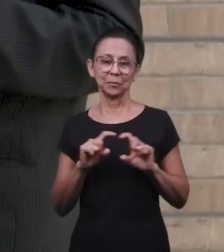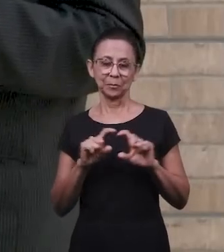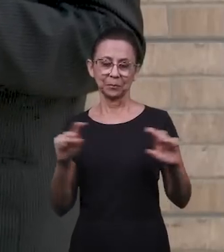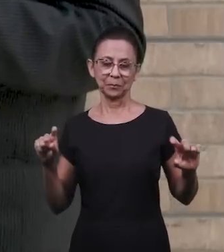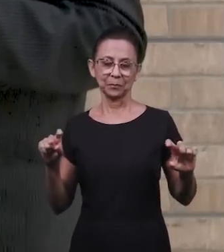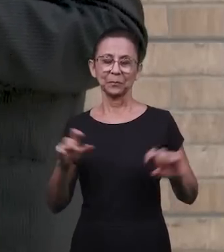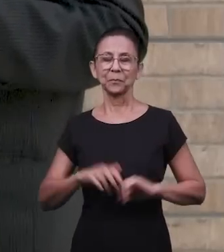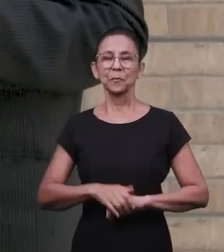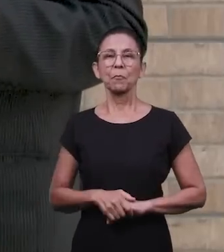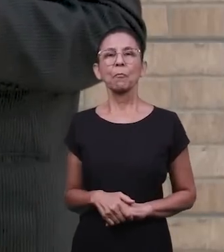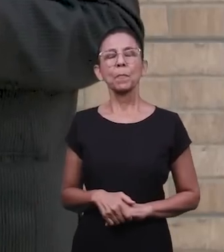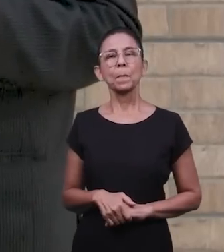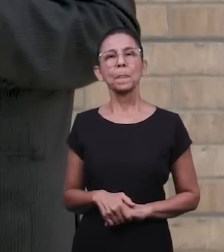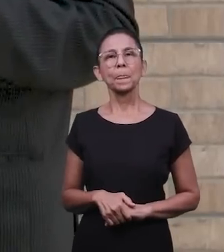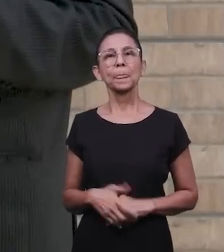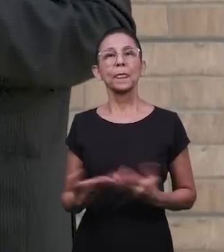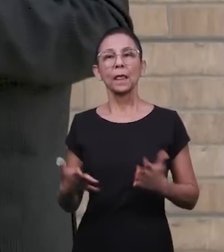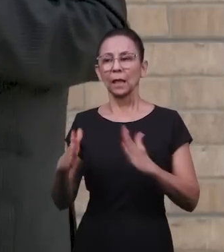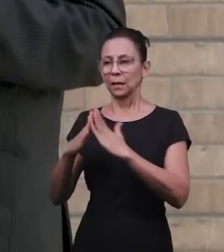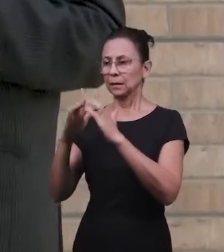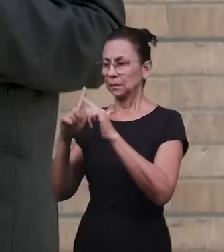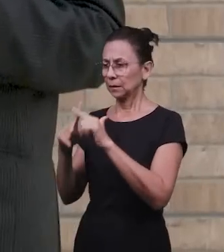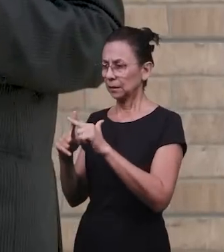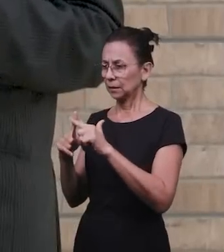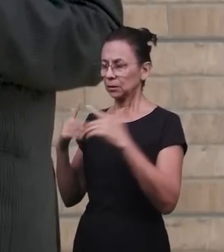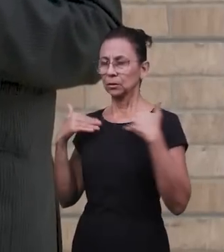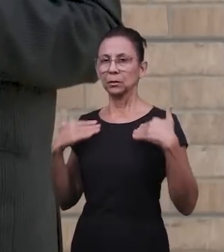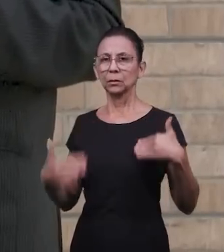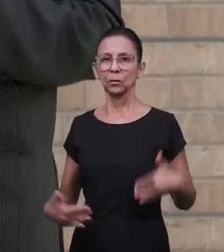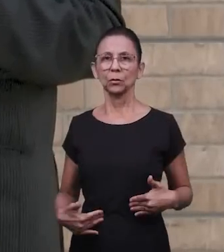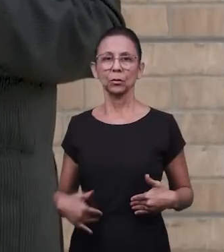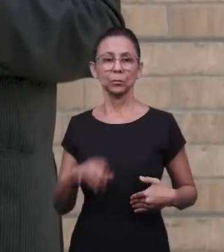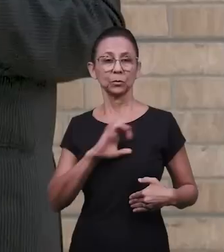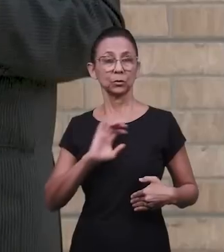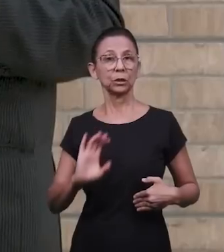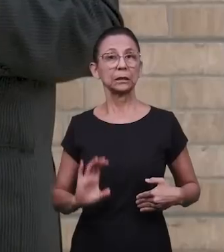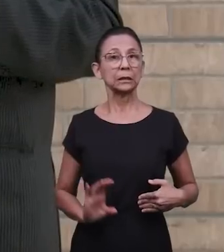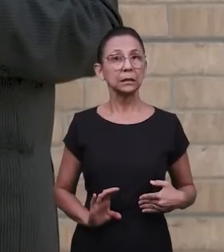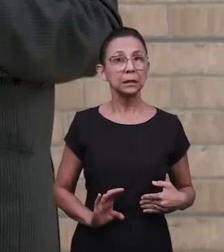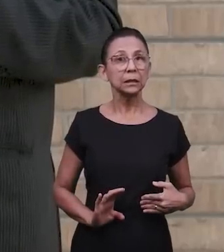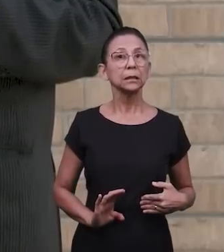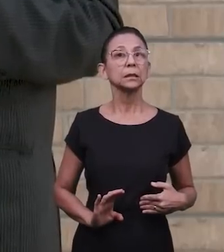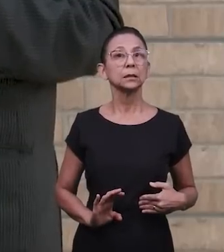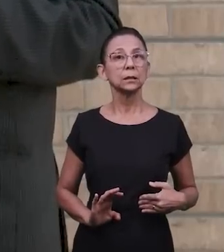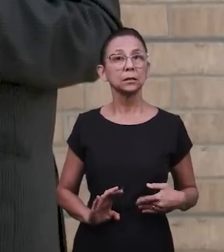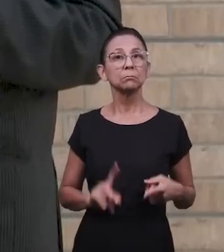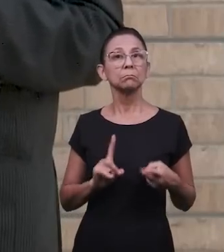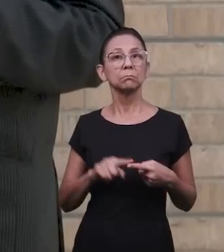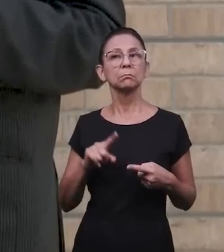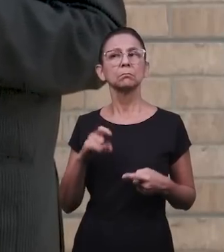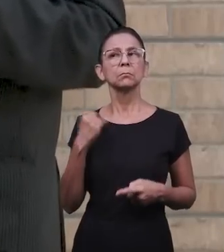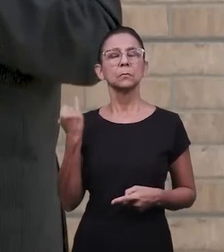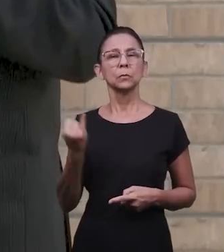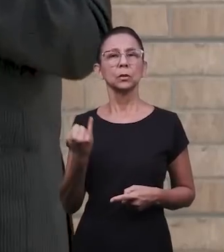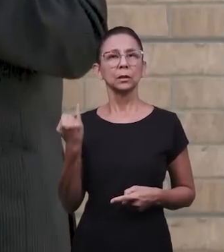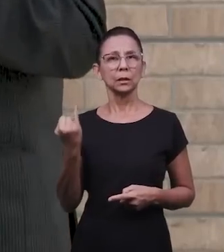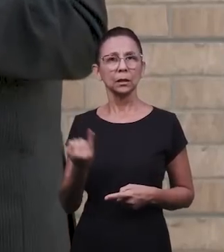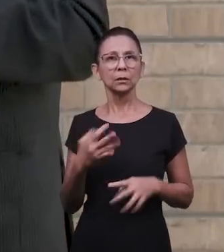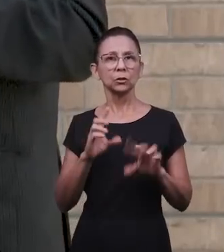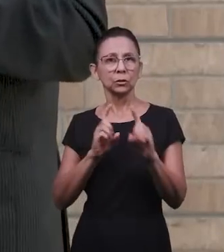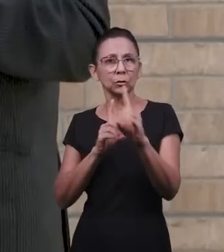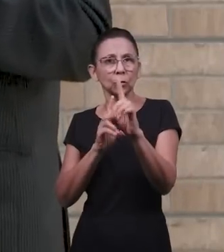E igreja como corpo de Cristo. Esse é um ponto doutrinário muito importante para nós e que